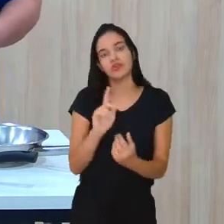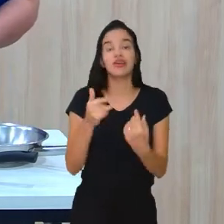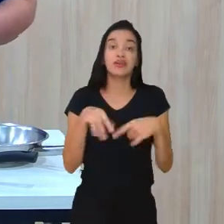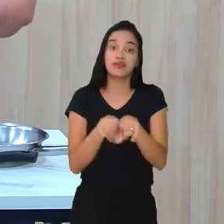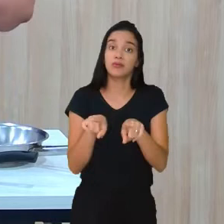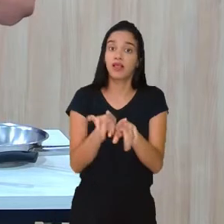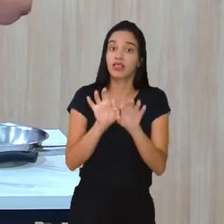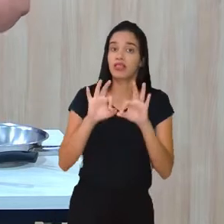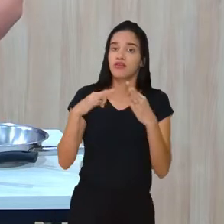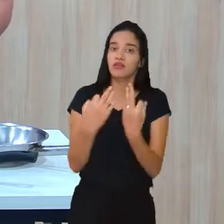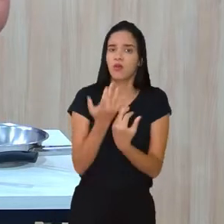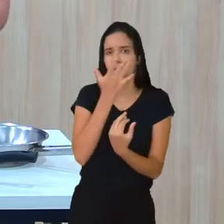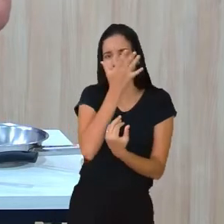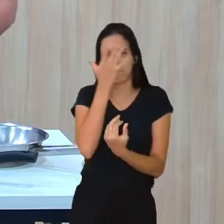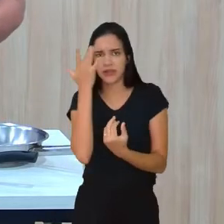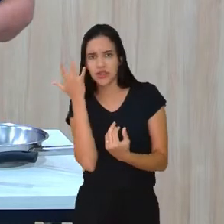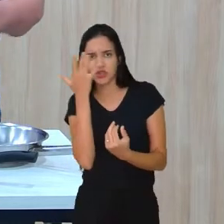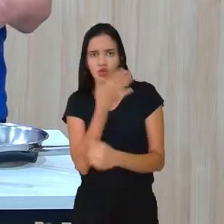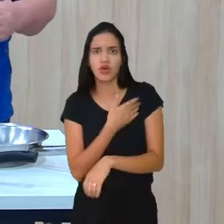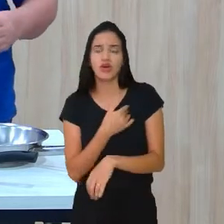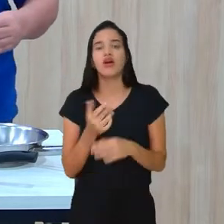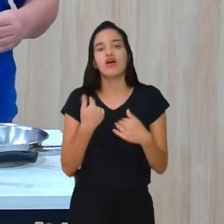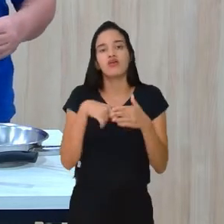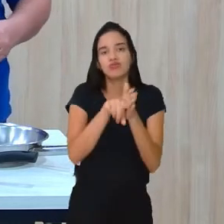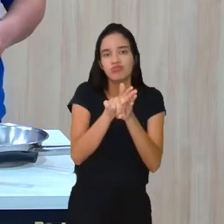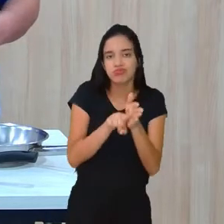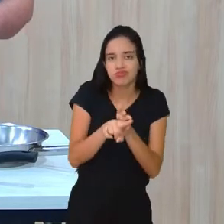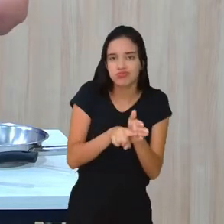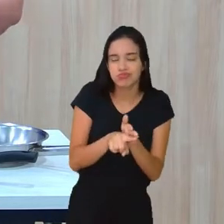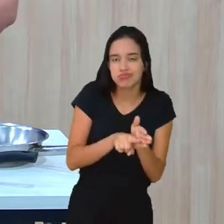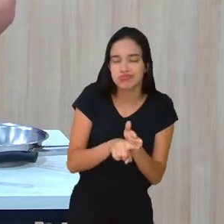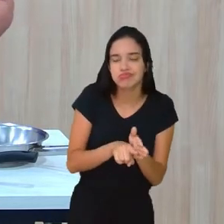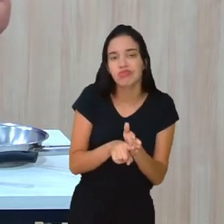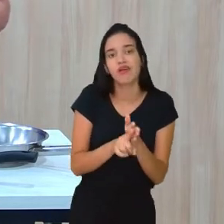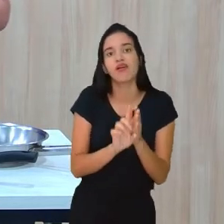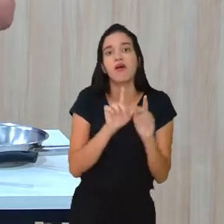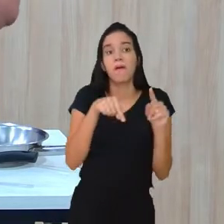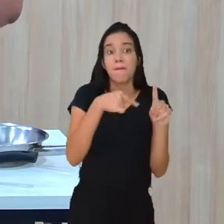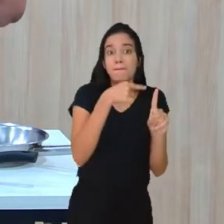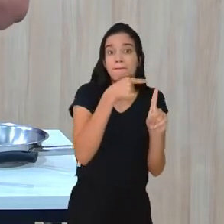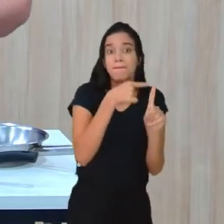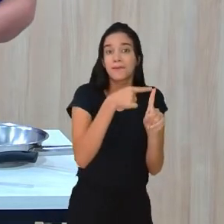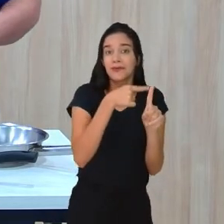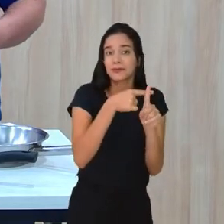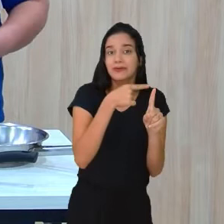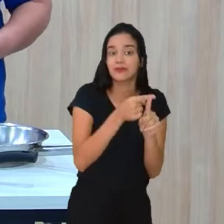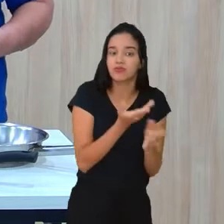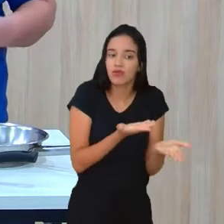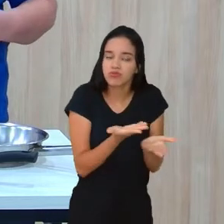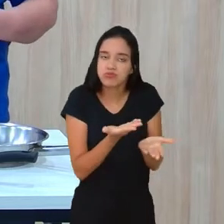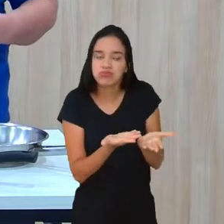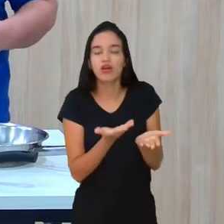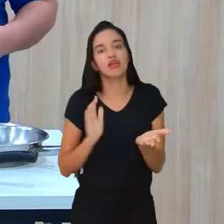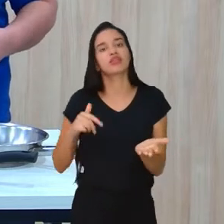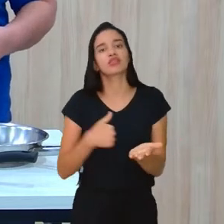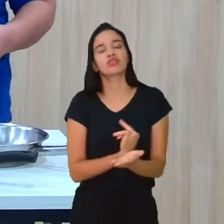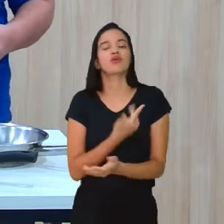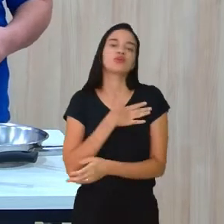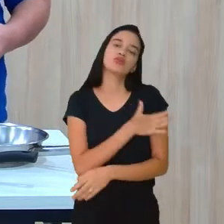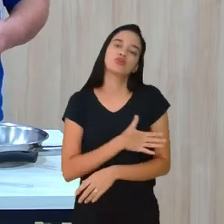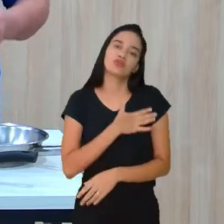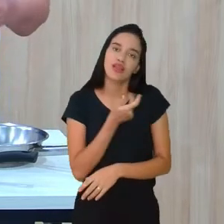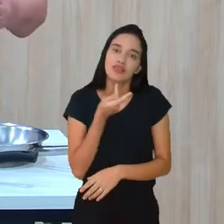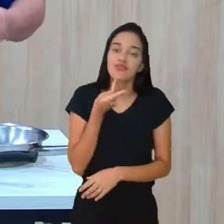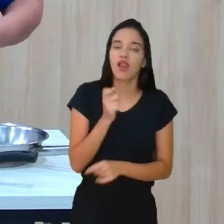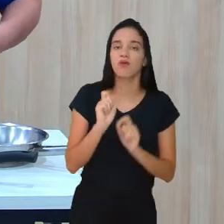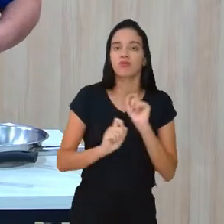na família, que alguém já tenha recebido um diagnóstico, né, positivo, está aí fazendo seu tratamento. E nós gostaríamos de